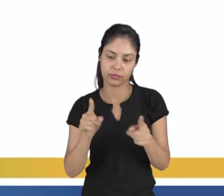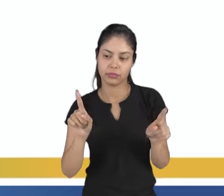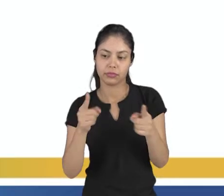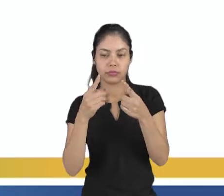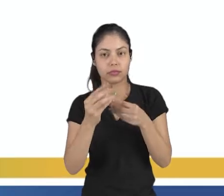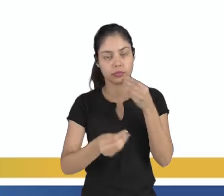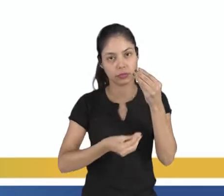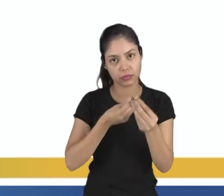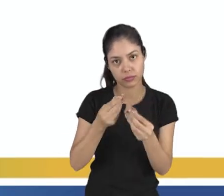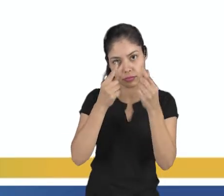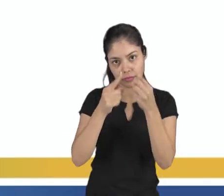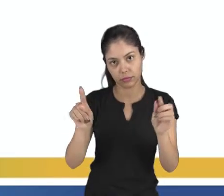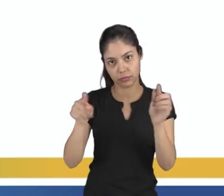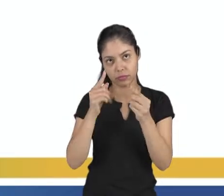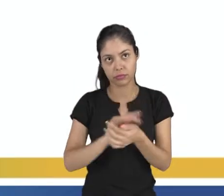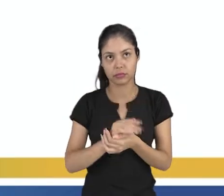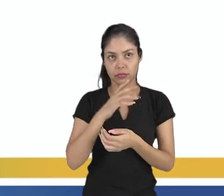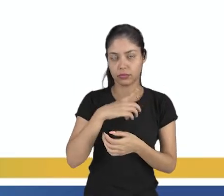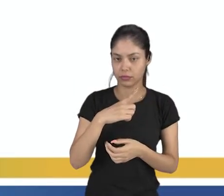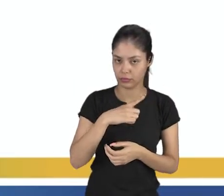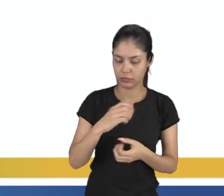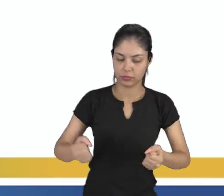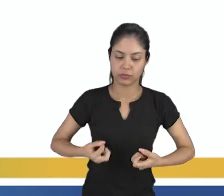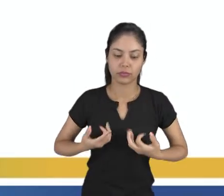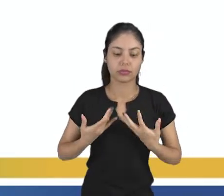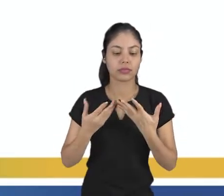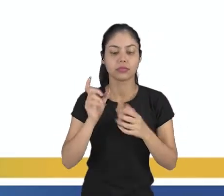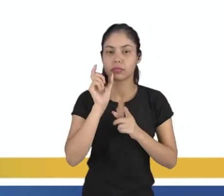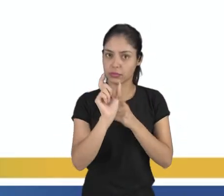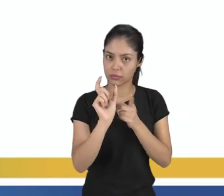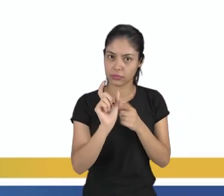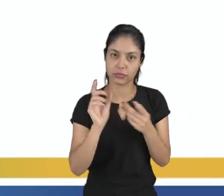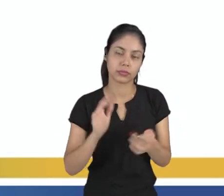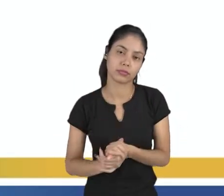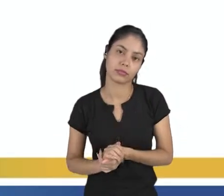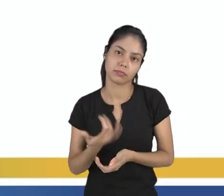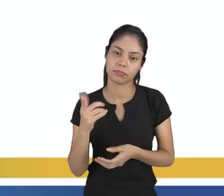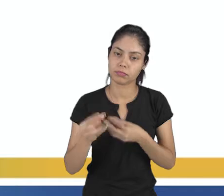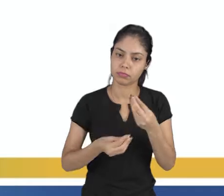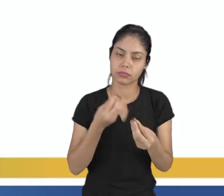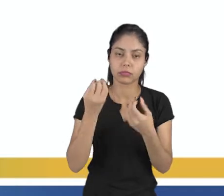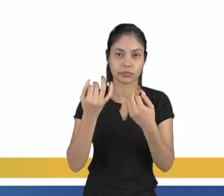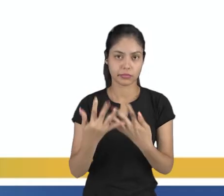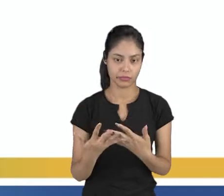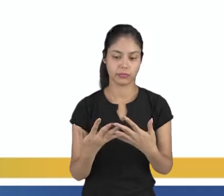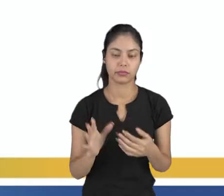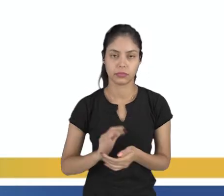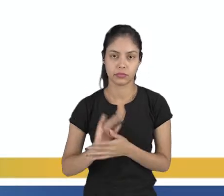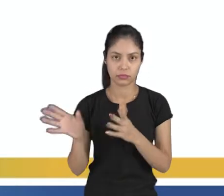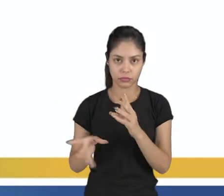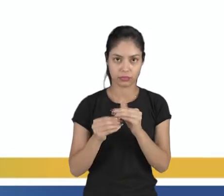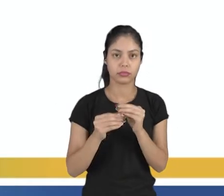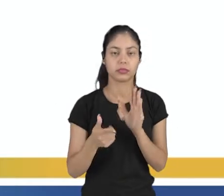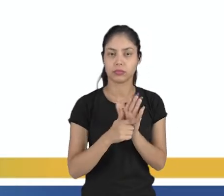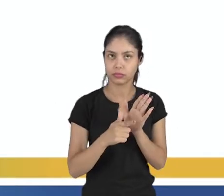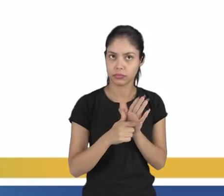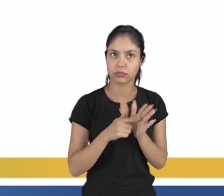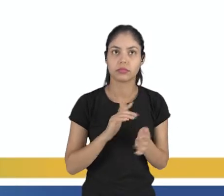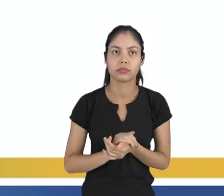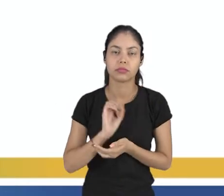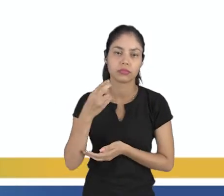música, de como a música tem o poder de expressar aquilo que as palavras são incapazes de colocar no papel,